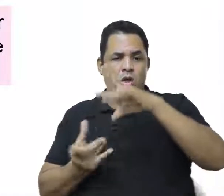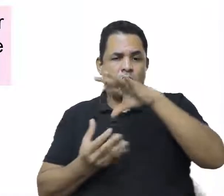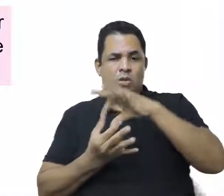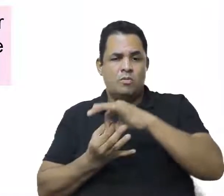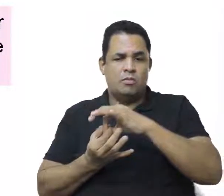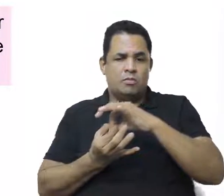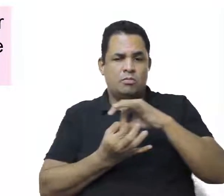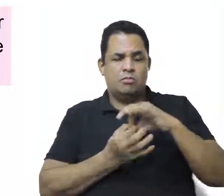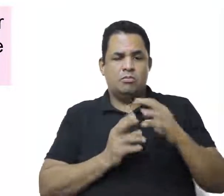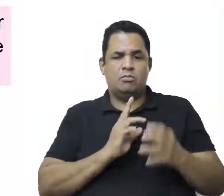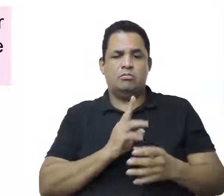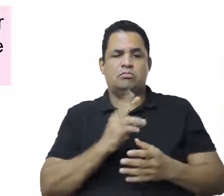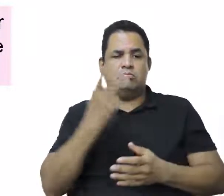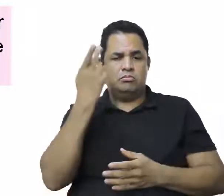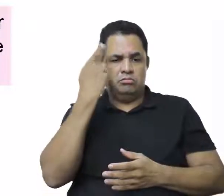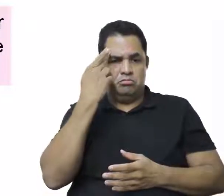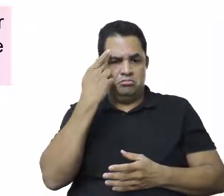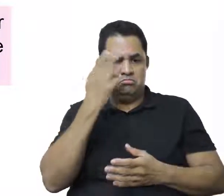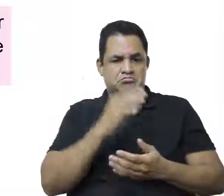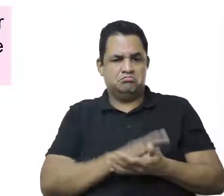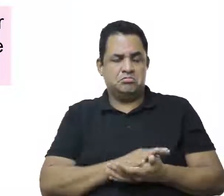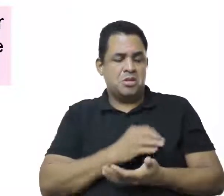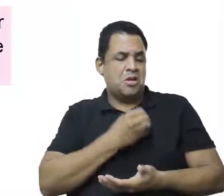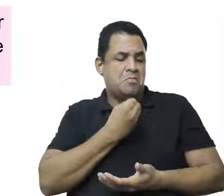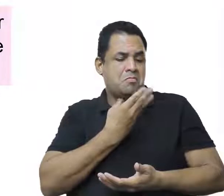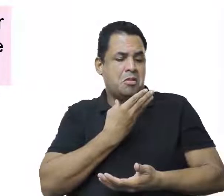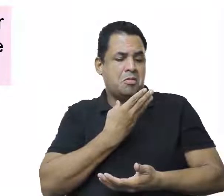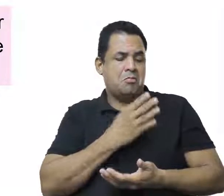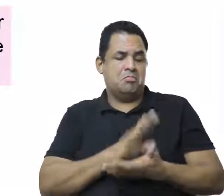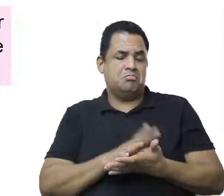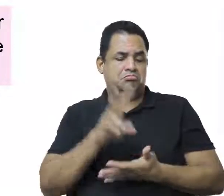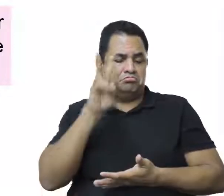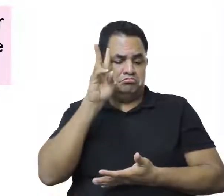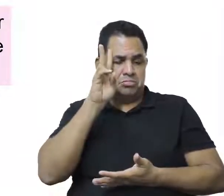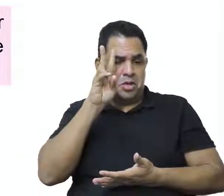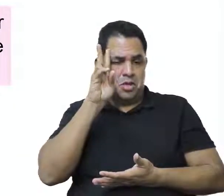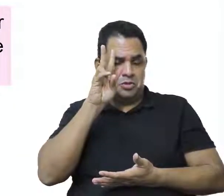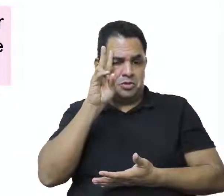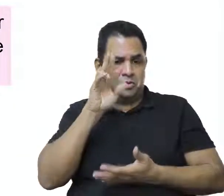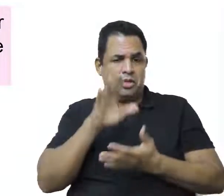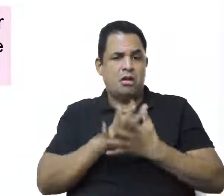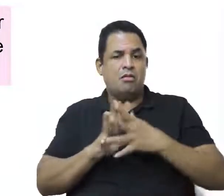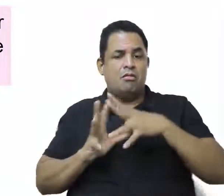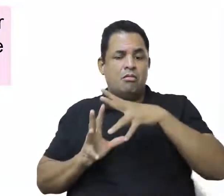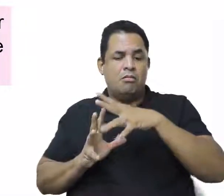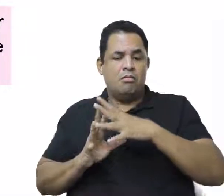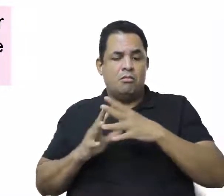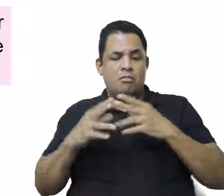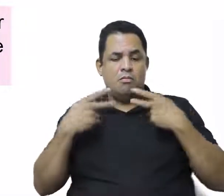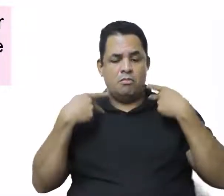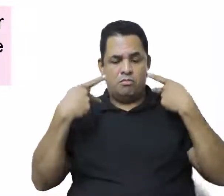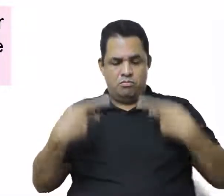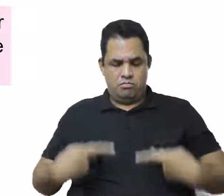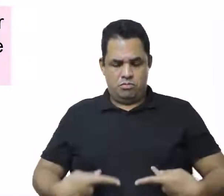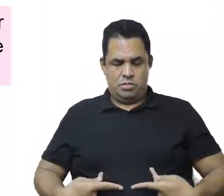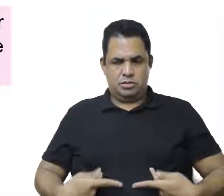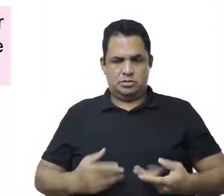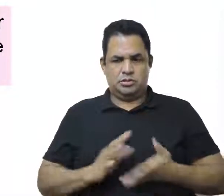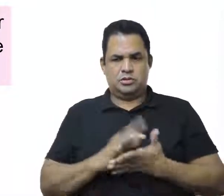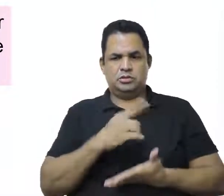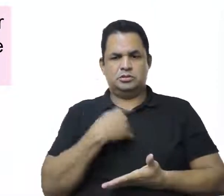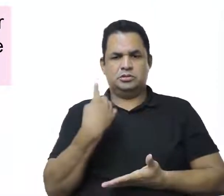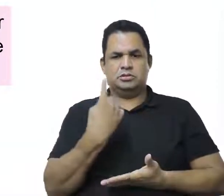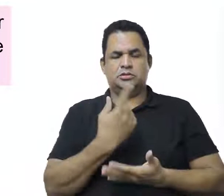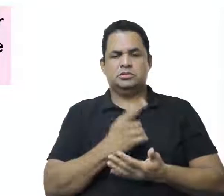globalização como um processo natural e benéfico na história da humanidade. E, como a gente já